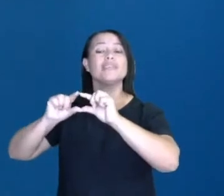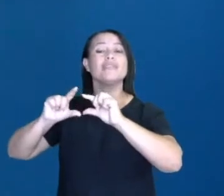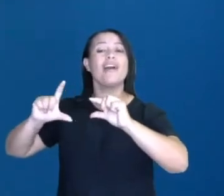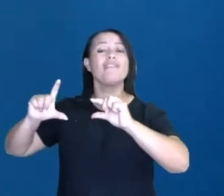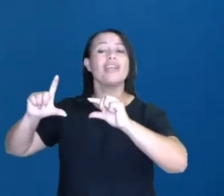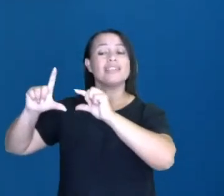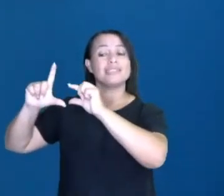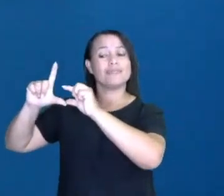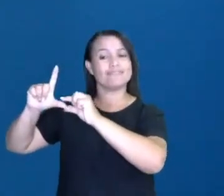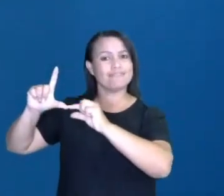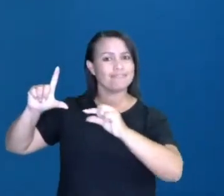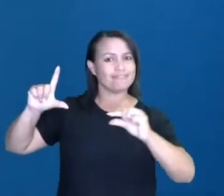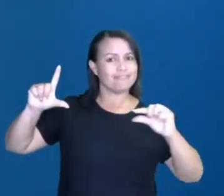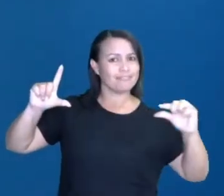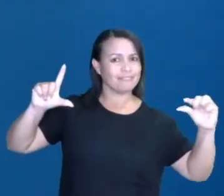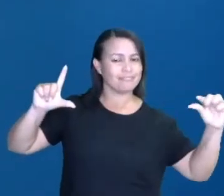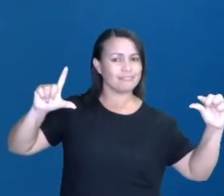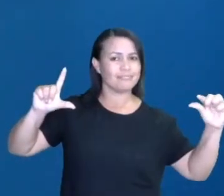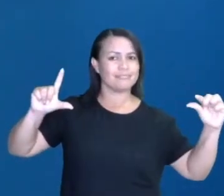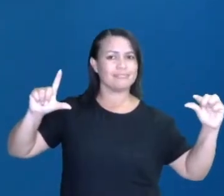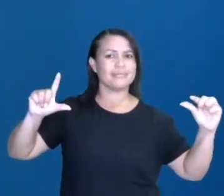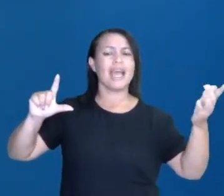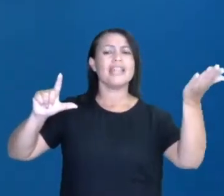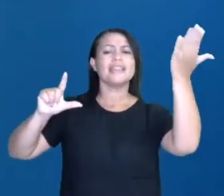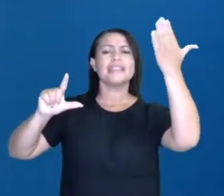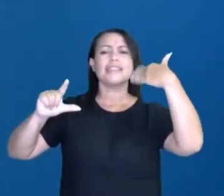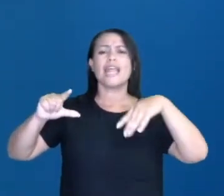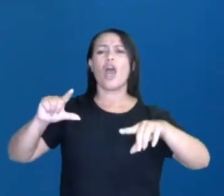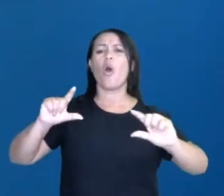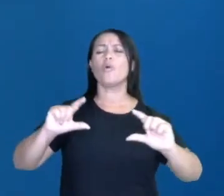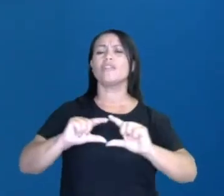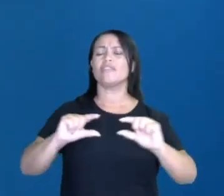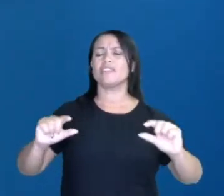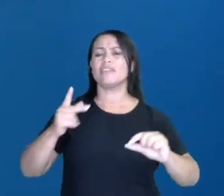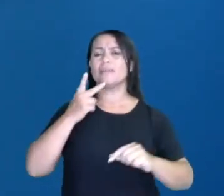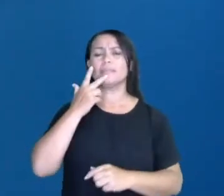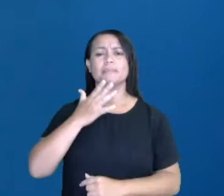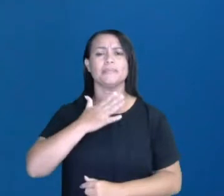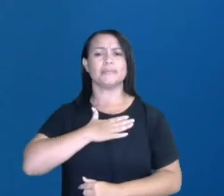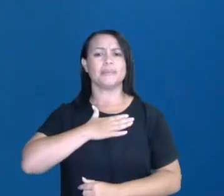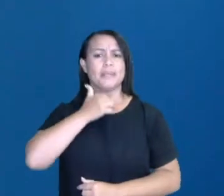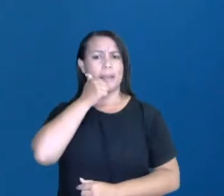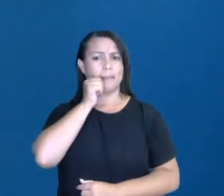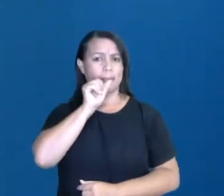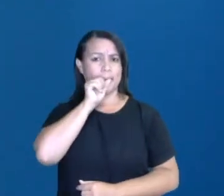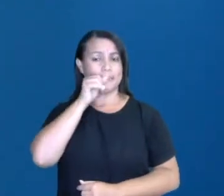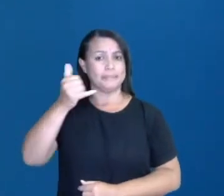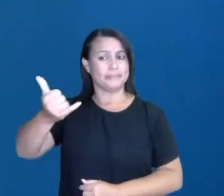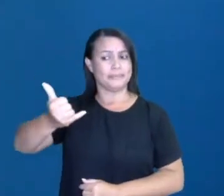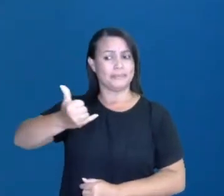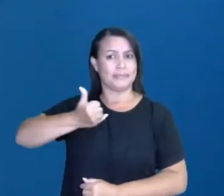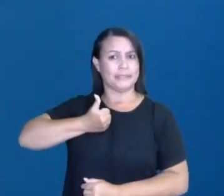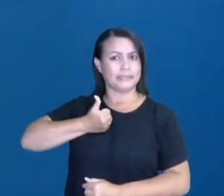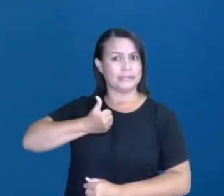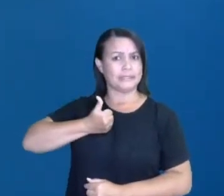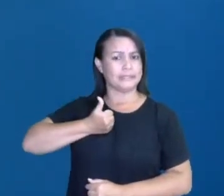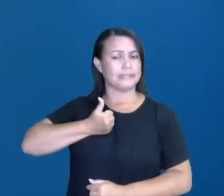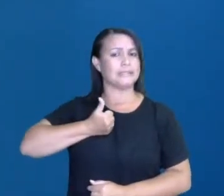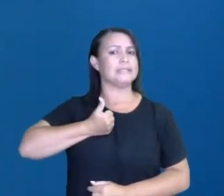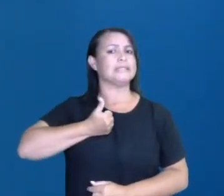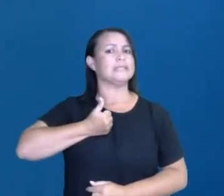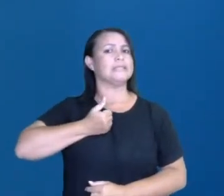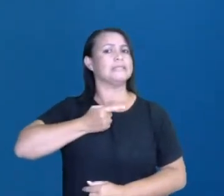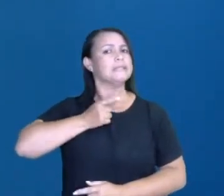frase. Na outra frase temos: minha mãe me disse, seja